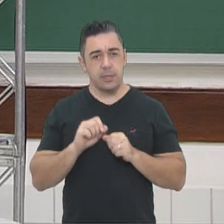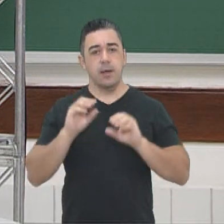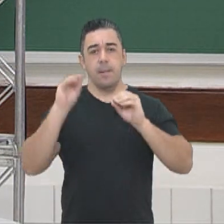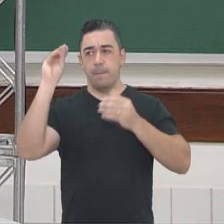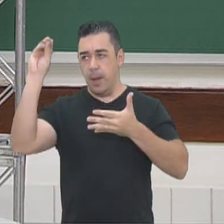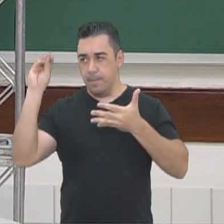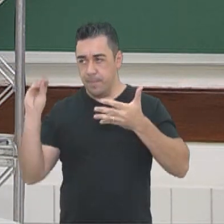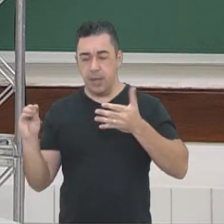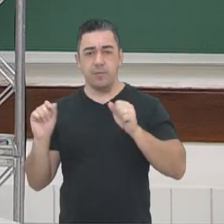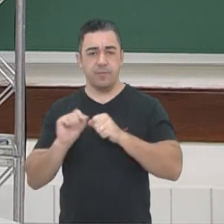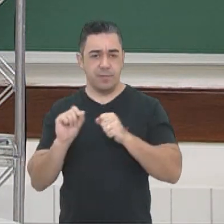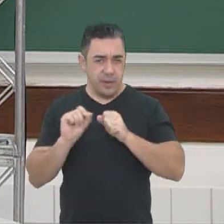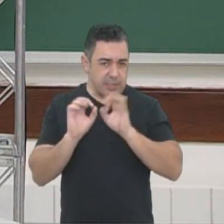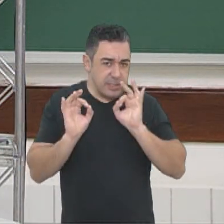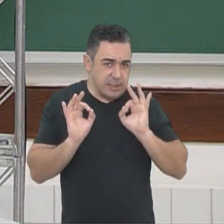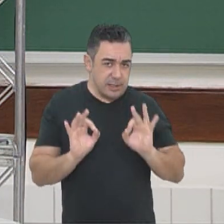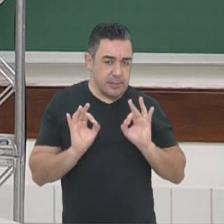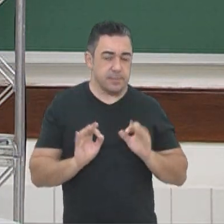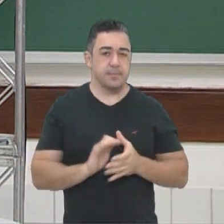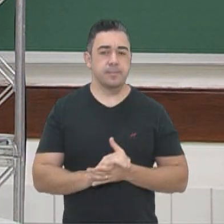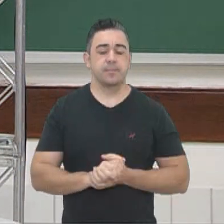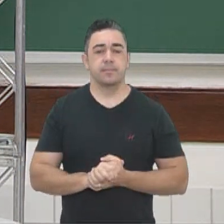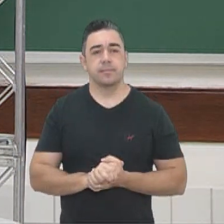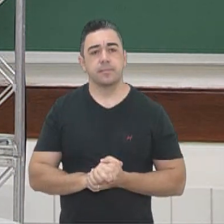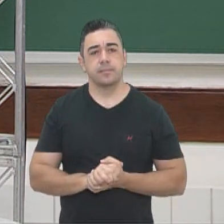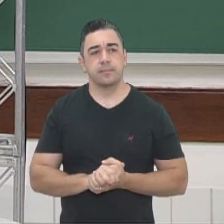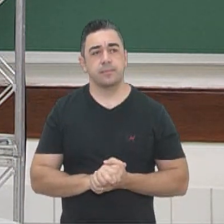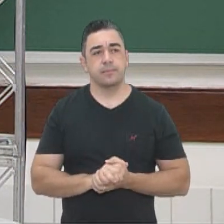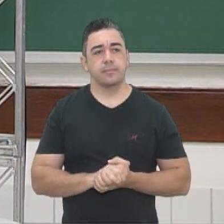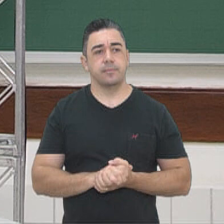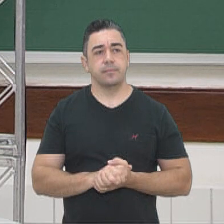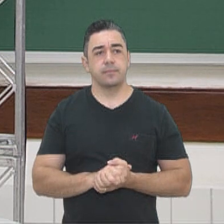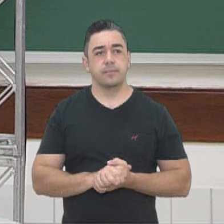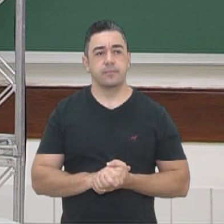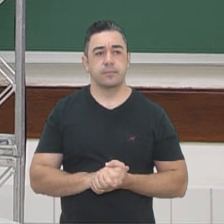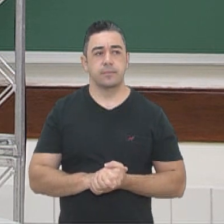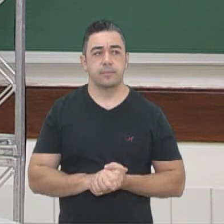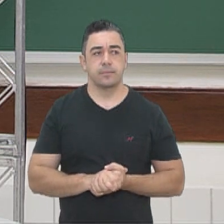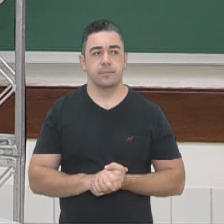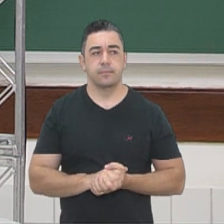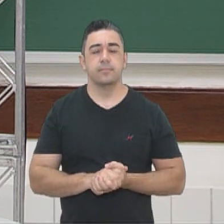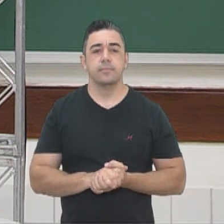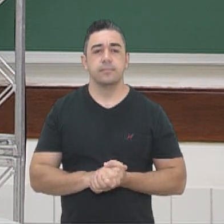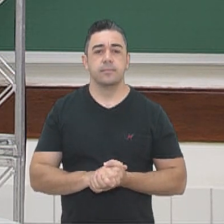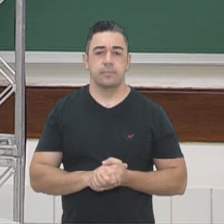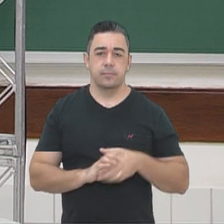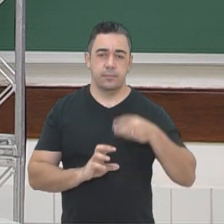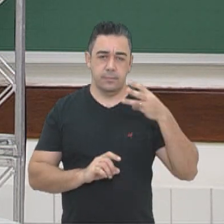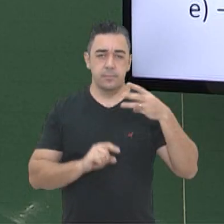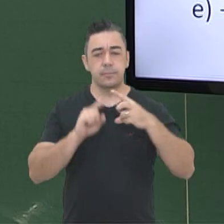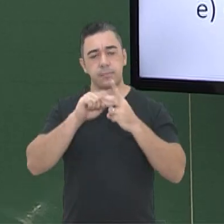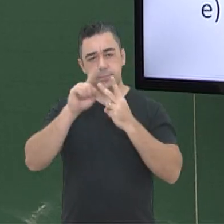primeiro racionalizar o denominador. Vai ficar assim. 3 raiz de 10.